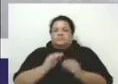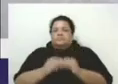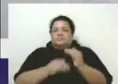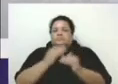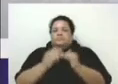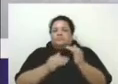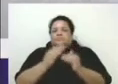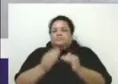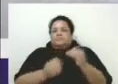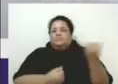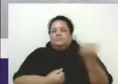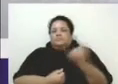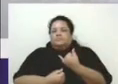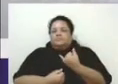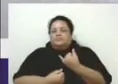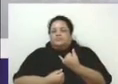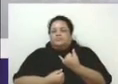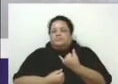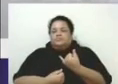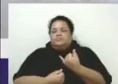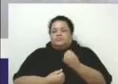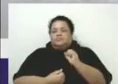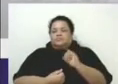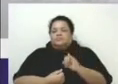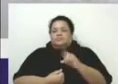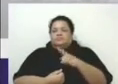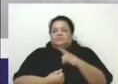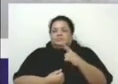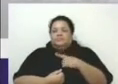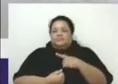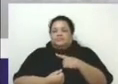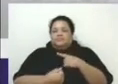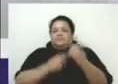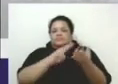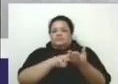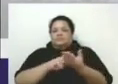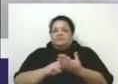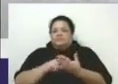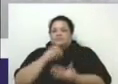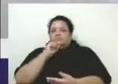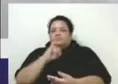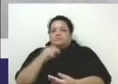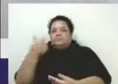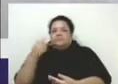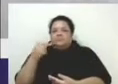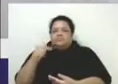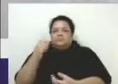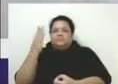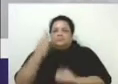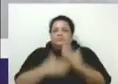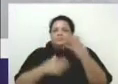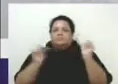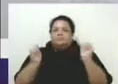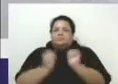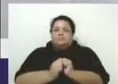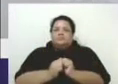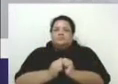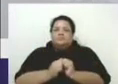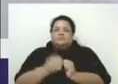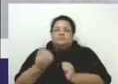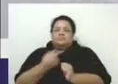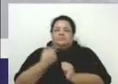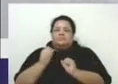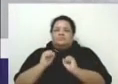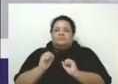existe, encaminhe em cópia, se não existe, vamos elaborar com essas entidades que eu citei, inclusive com a parceria do